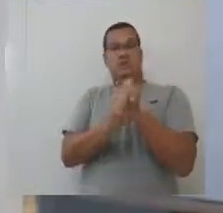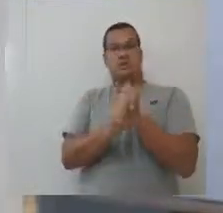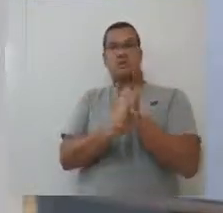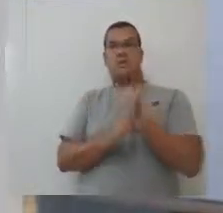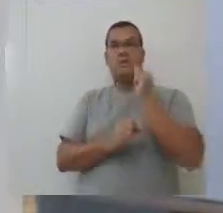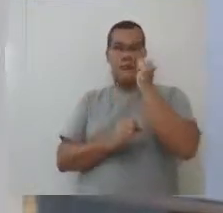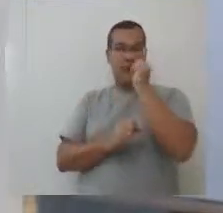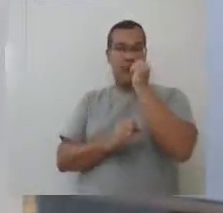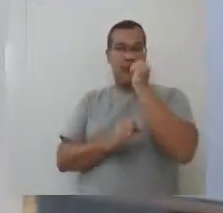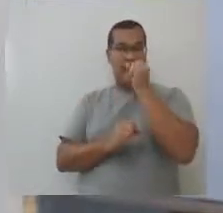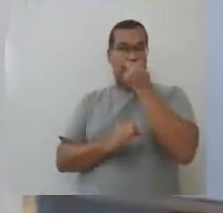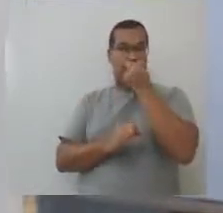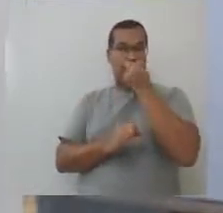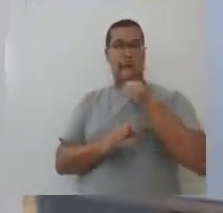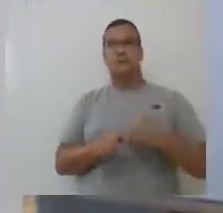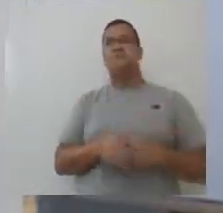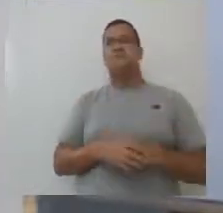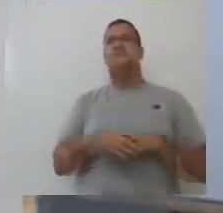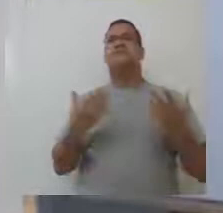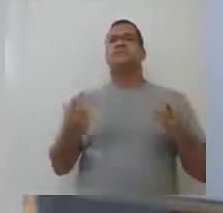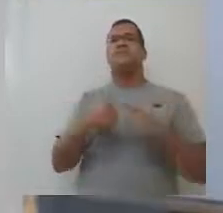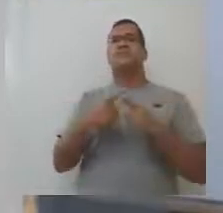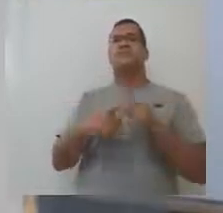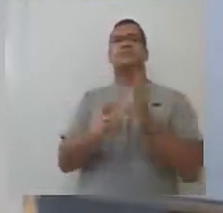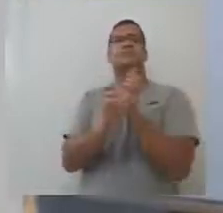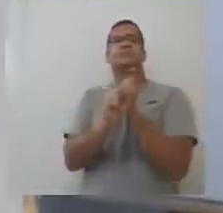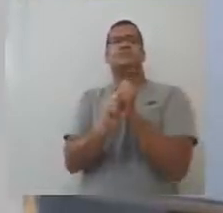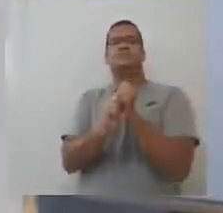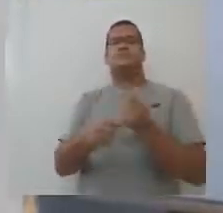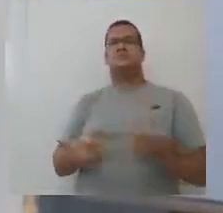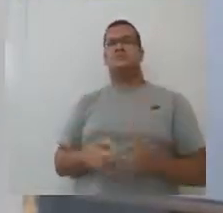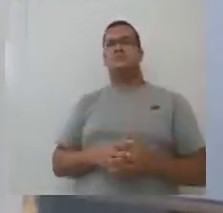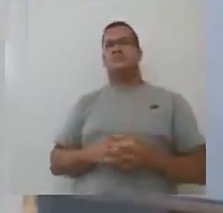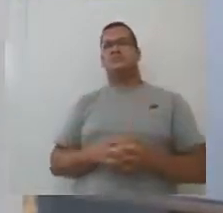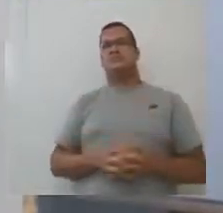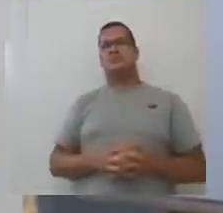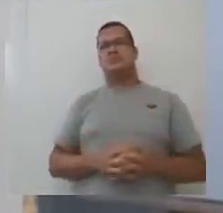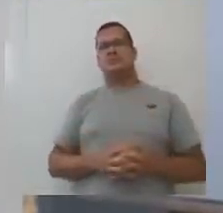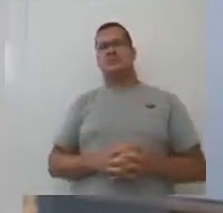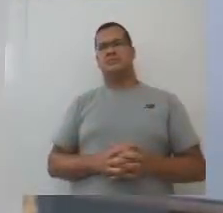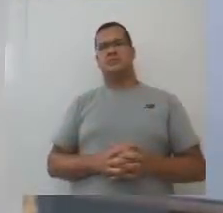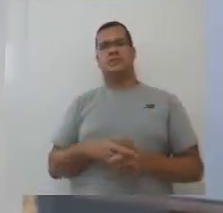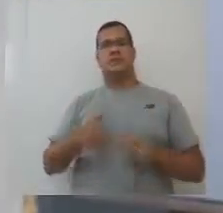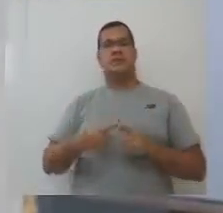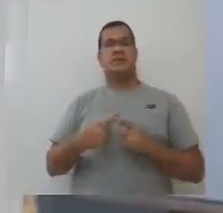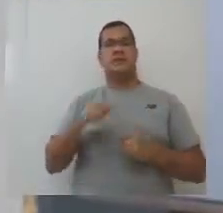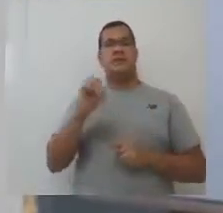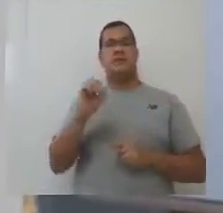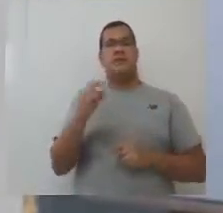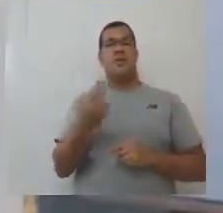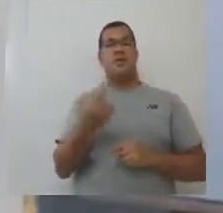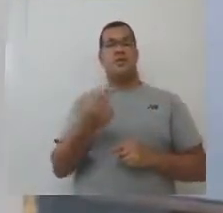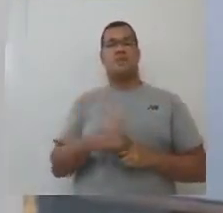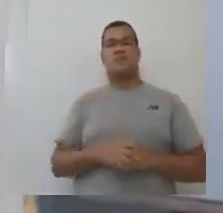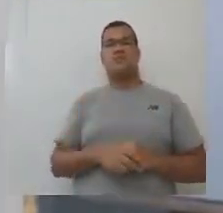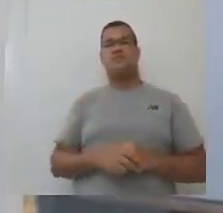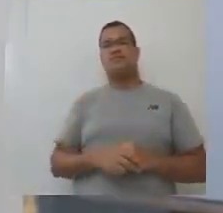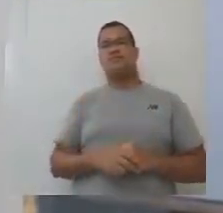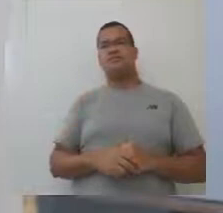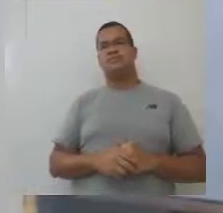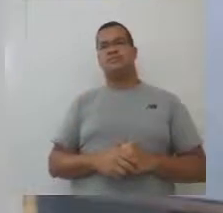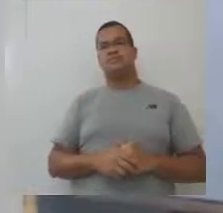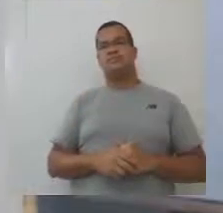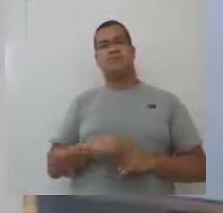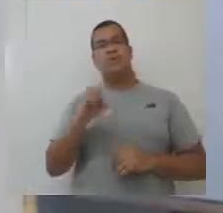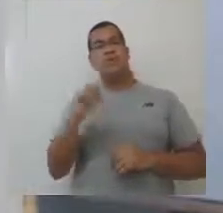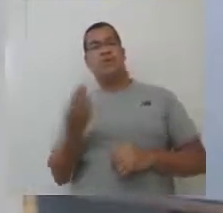aqui, ó, mais. Andrei, por que tu botou mais? Menino, eu botei mais porque isso aqui é regra do ou. Ou é